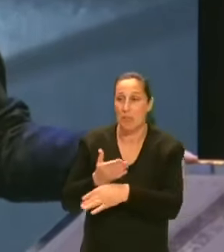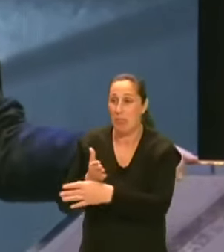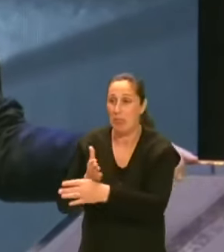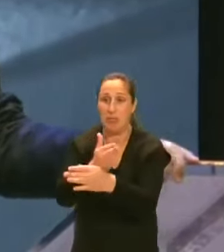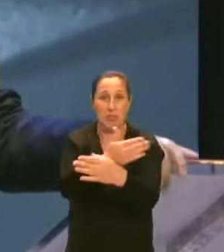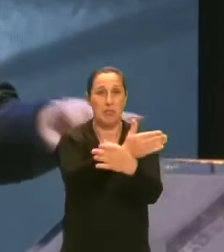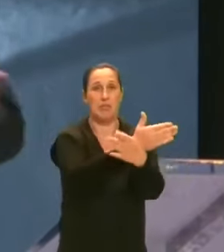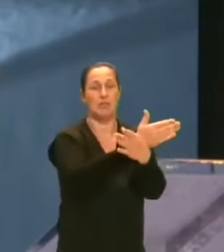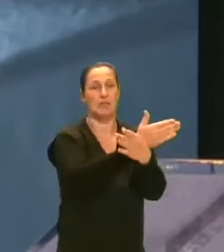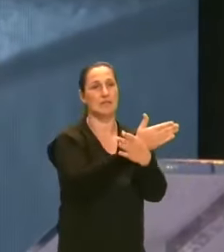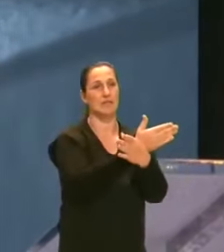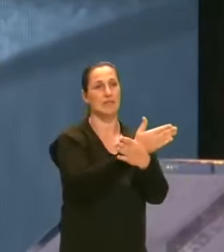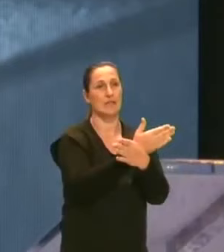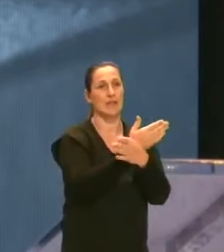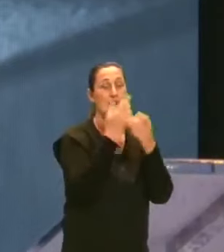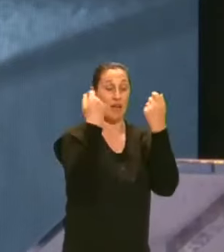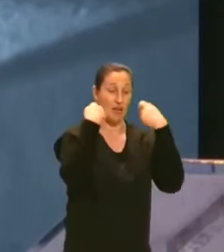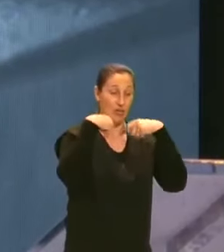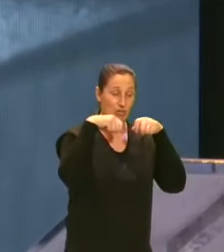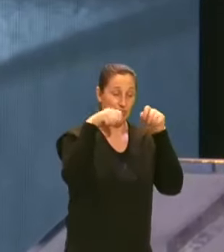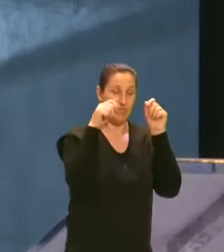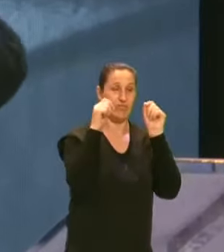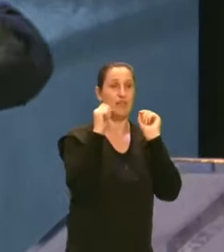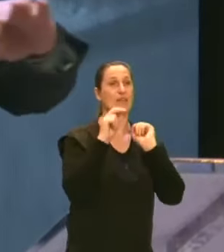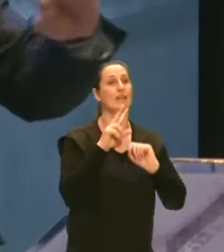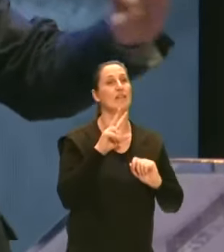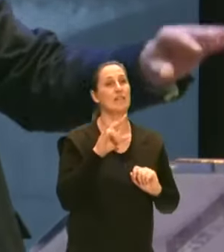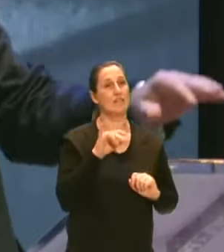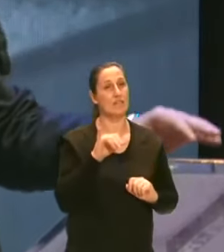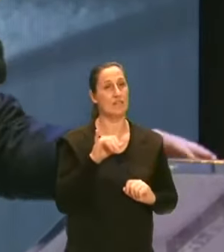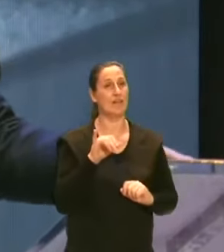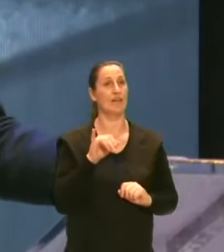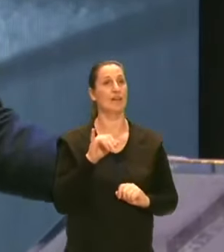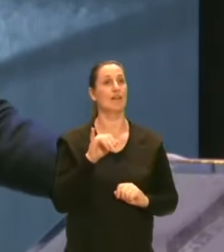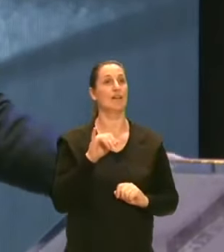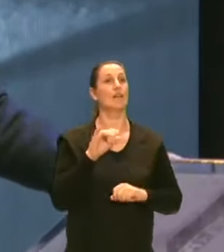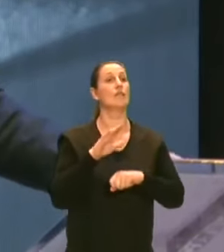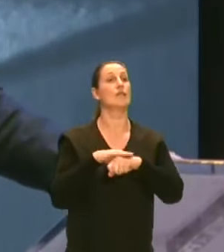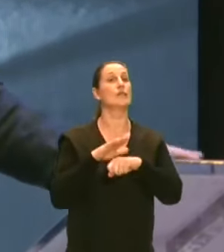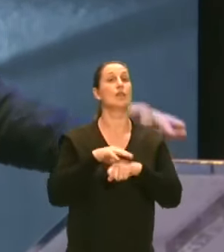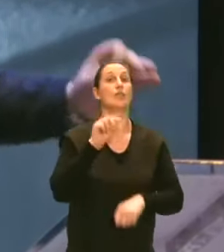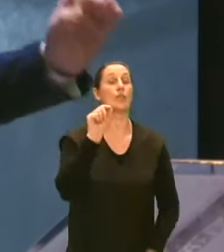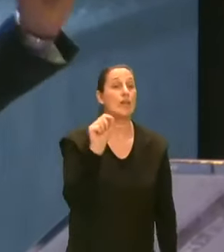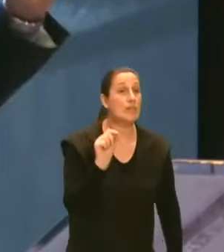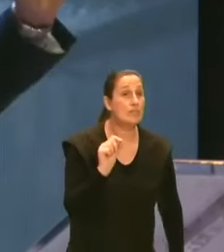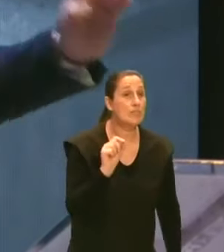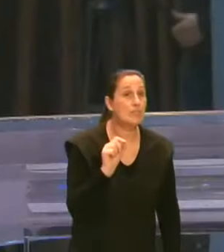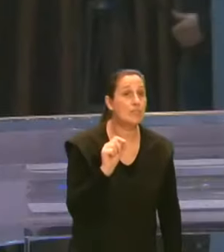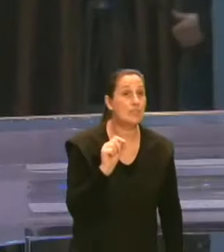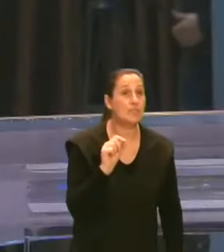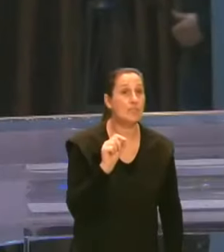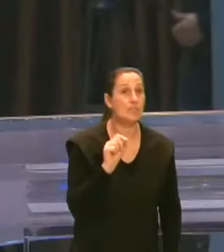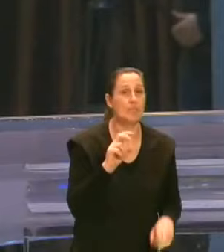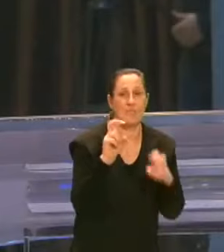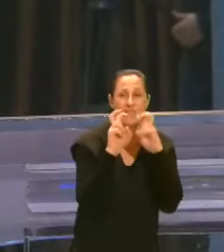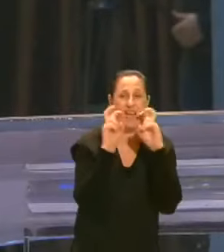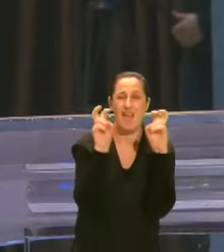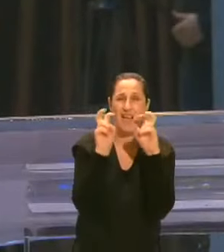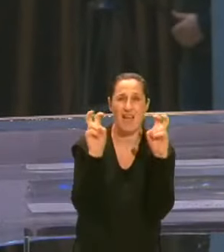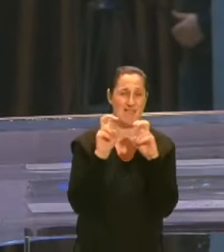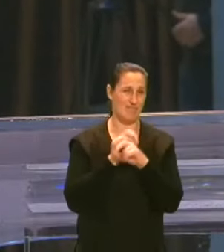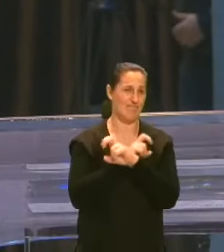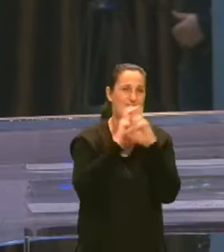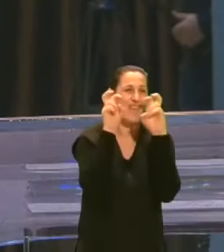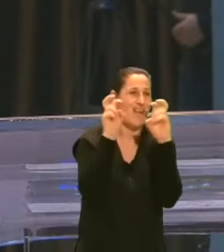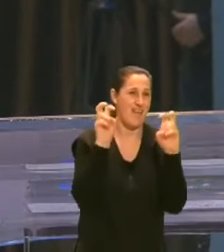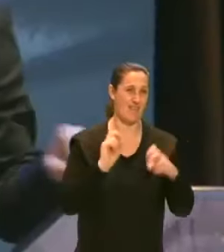parar? E aí a ovelha vai fazer o que ela sabe fazer de melhor, que é berrar por